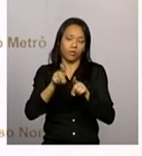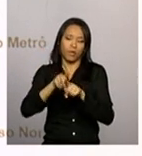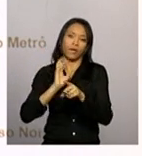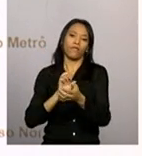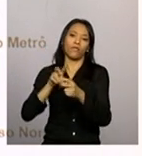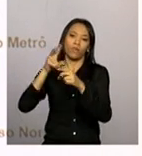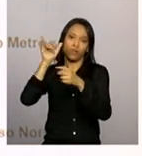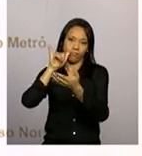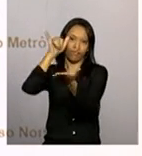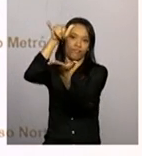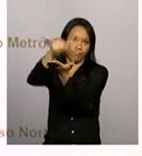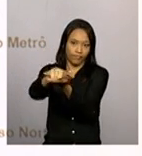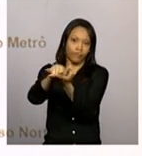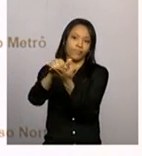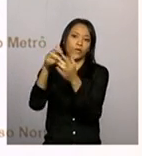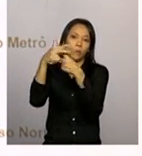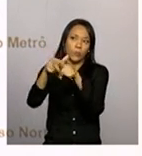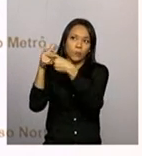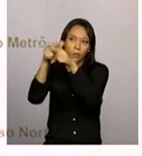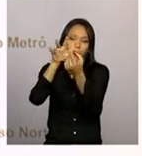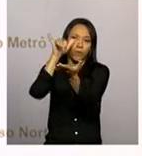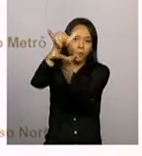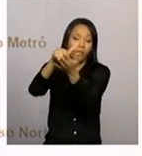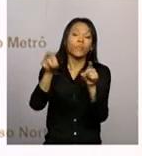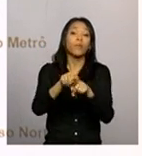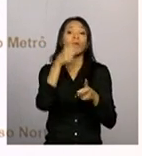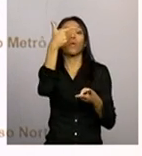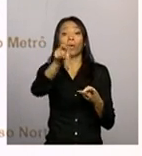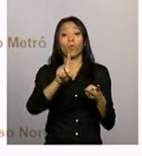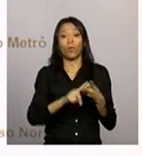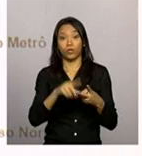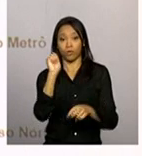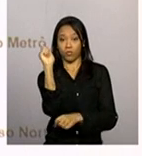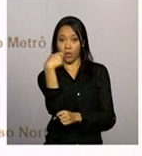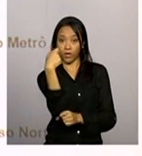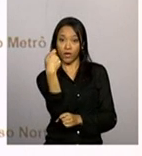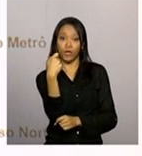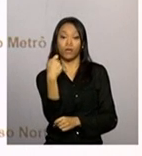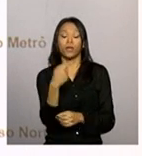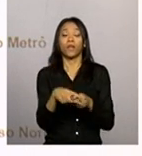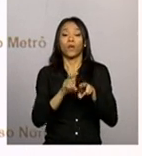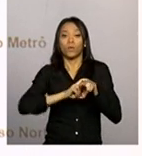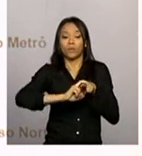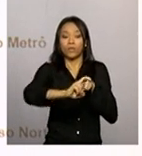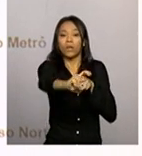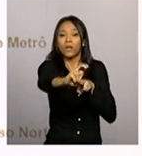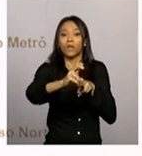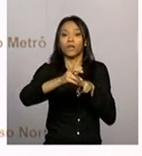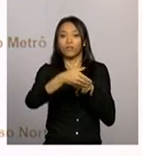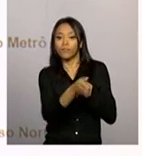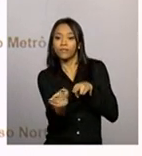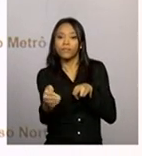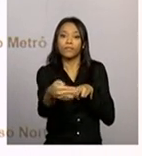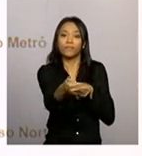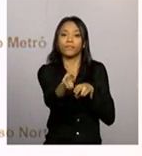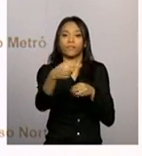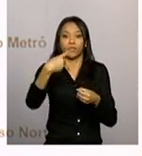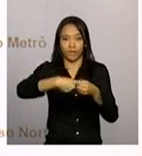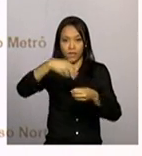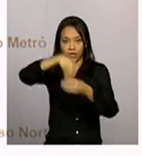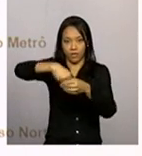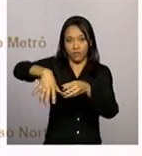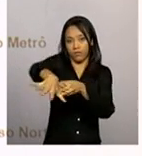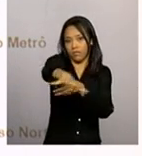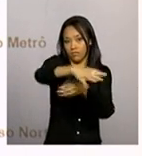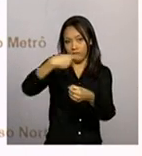ao novo aeroporto de São Gonçalo do Amarante. Em Porto Alegre, o trem urbano, o trecho novo do trem urbano entre São Leopoldo e Novo